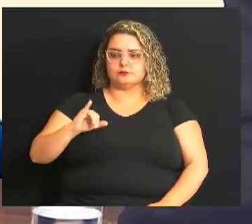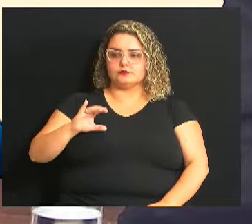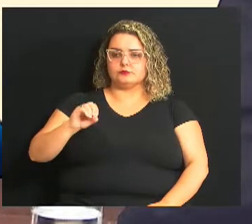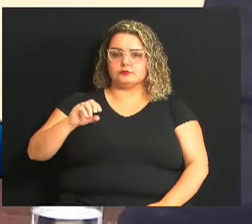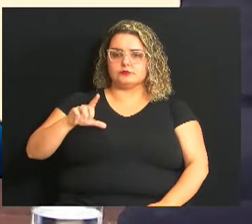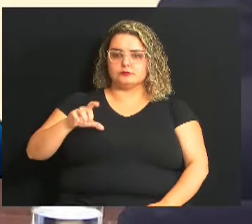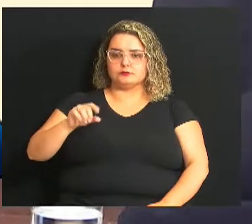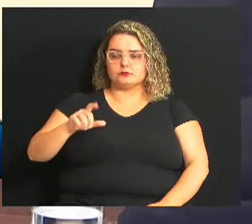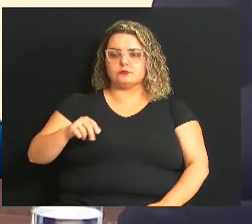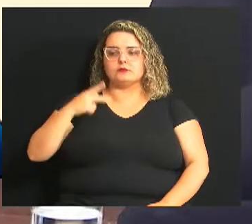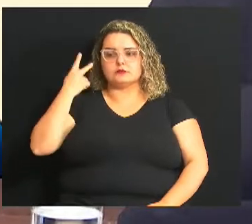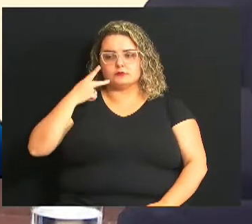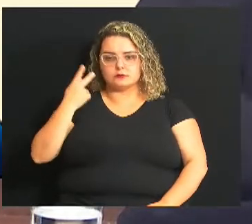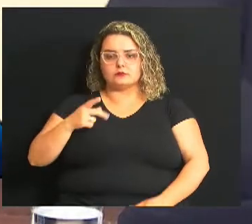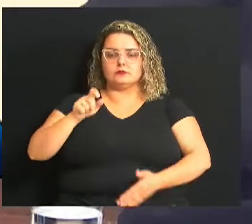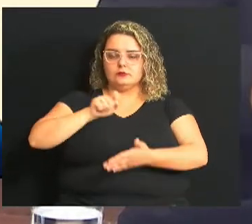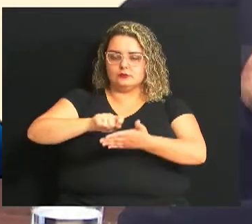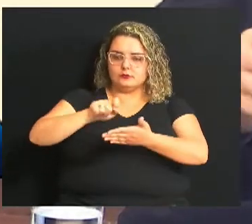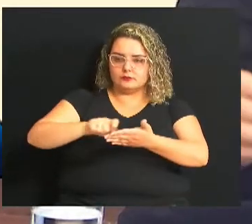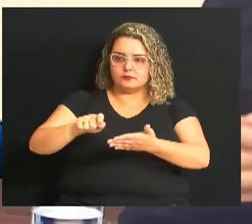político brasileiro,